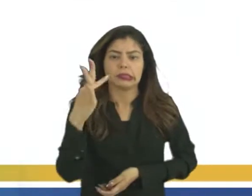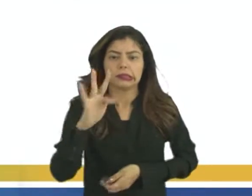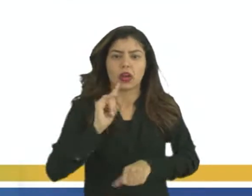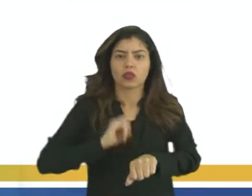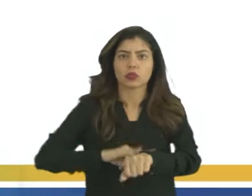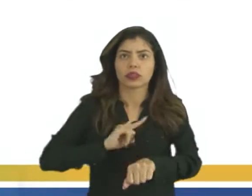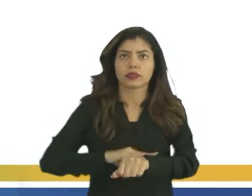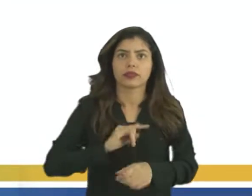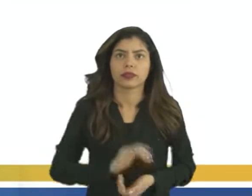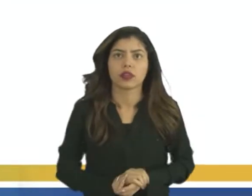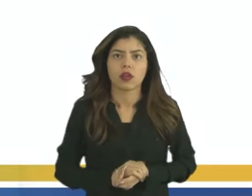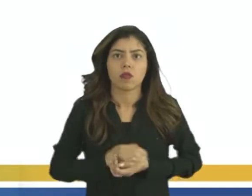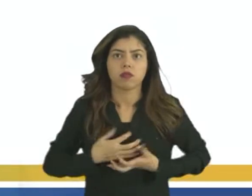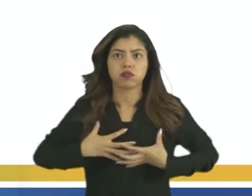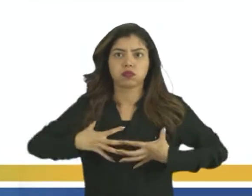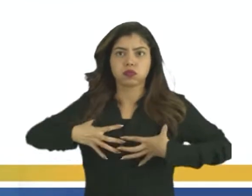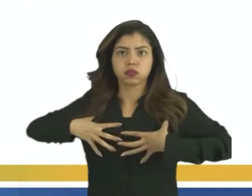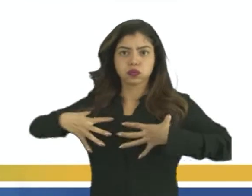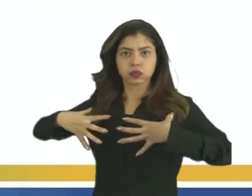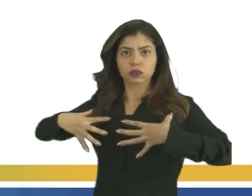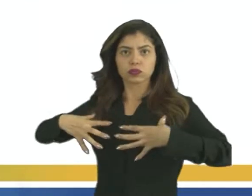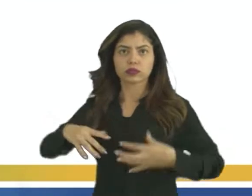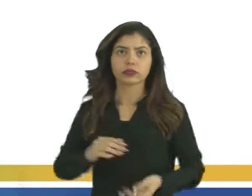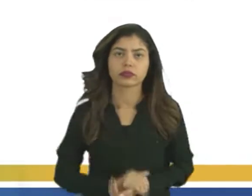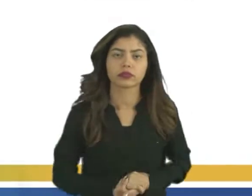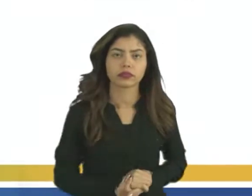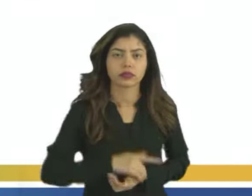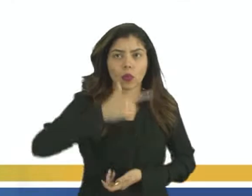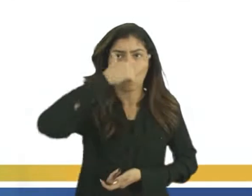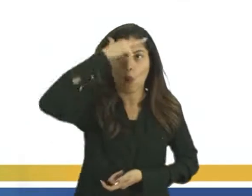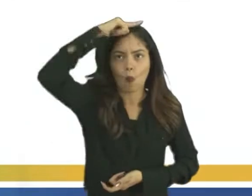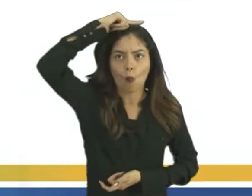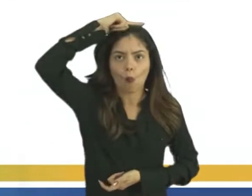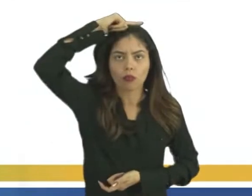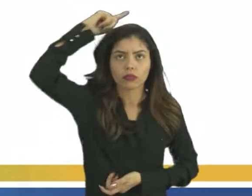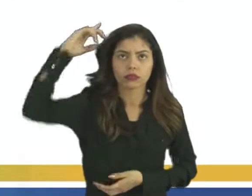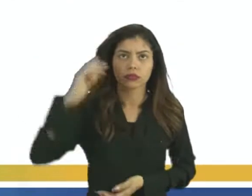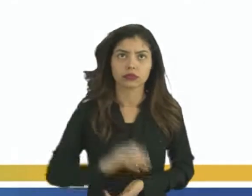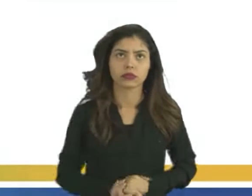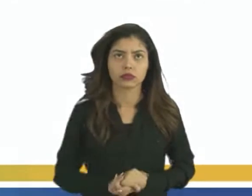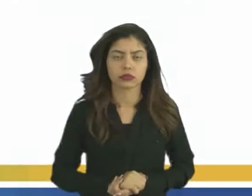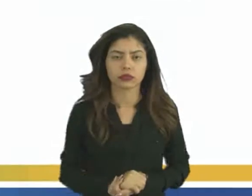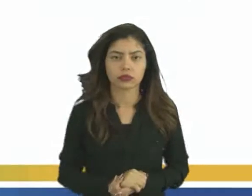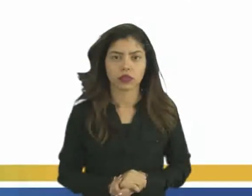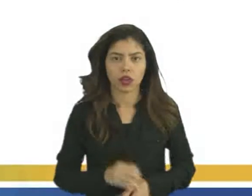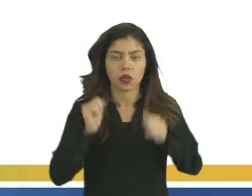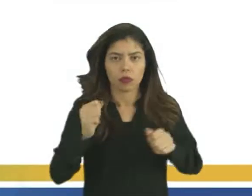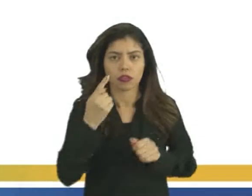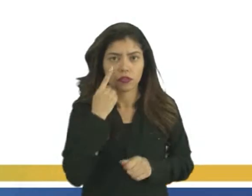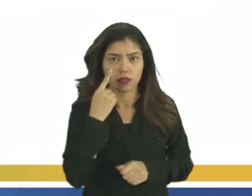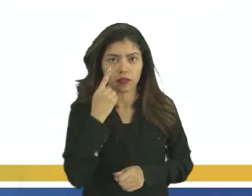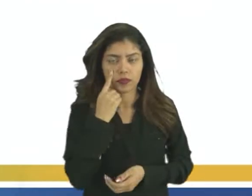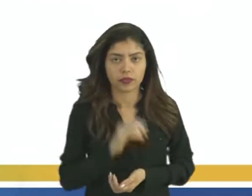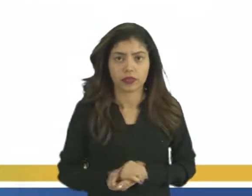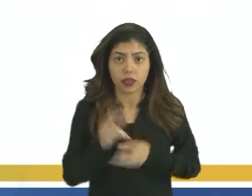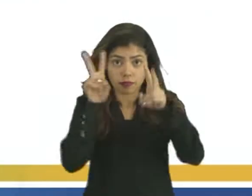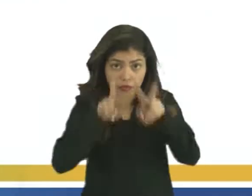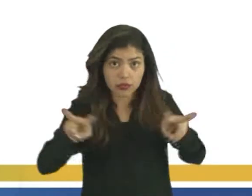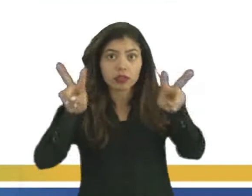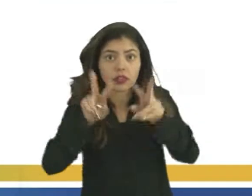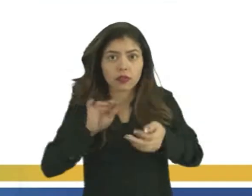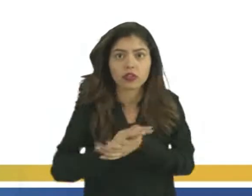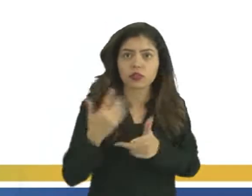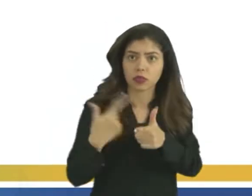urinar, crescimento irreversível das mamas e calvície, né? Então a gente pode ver que eles são bem visíveis,